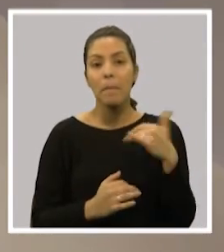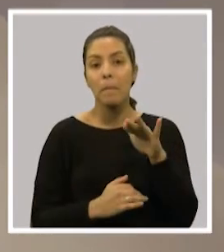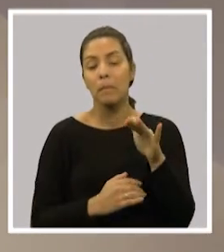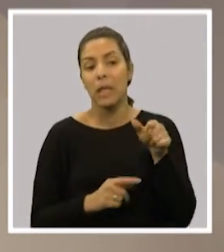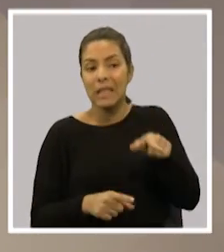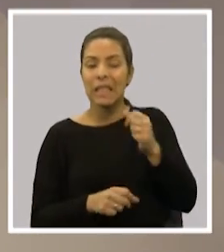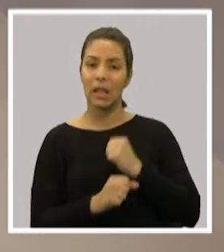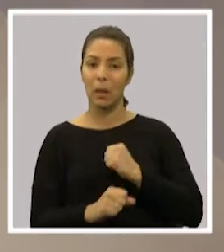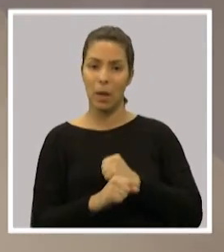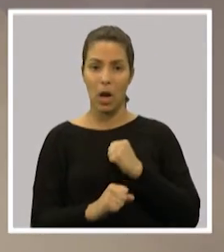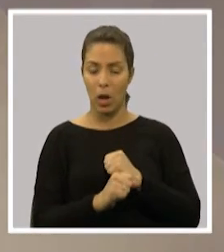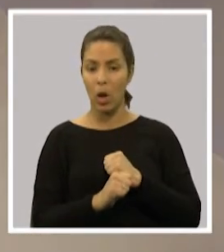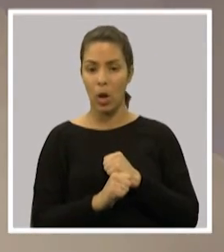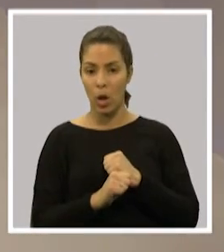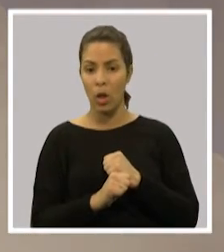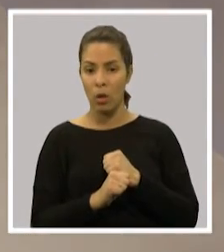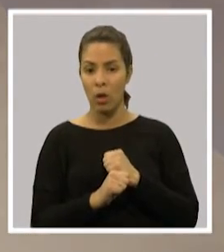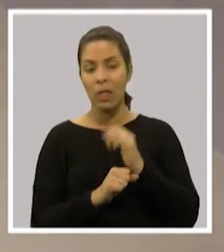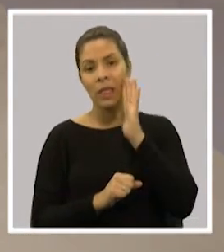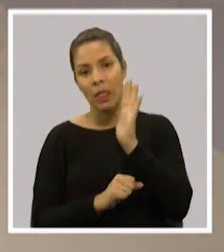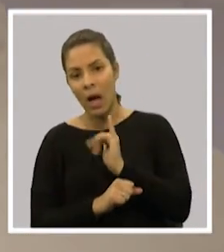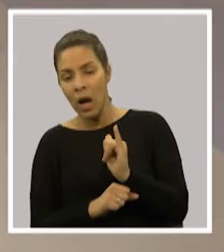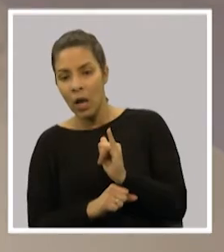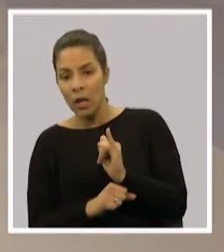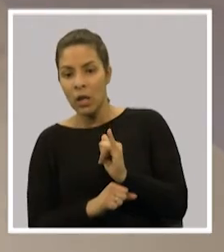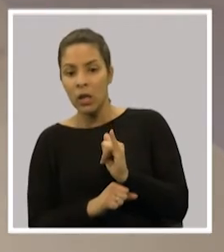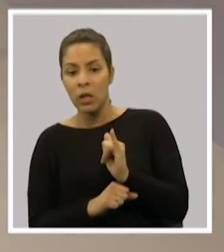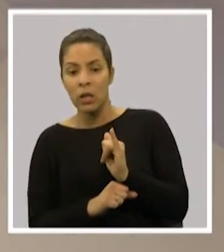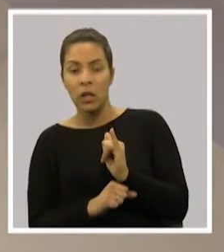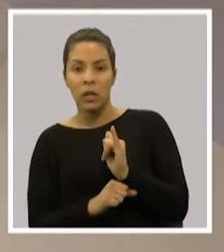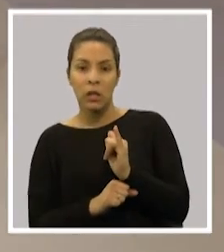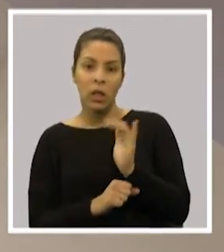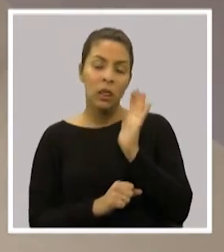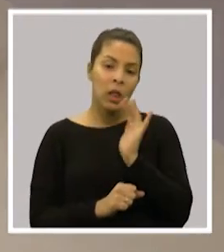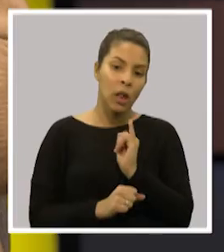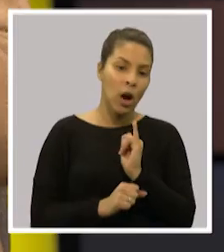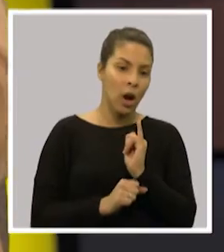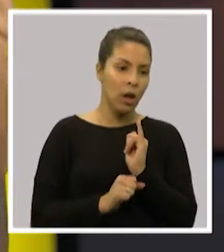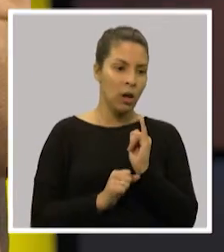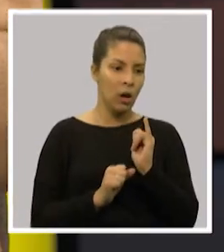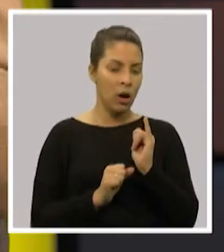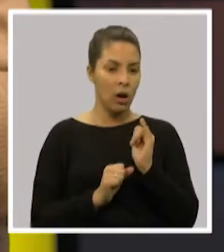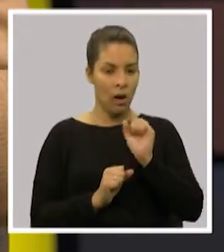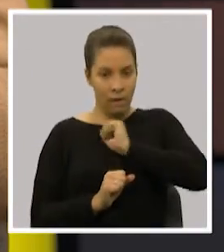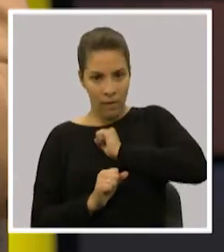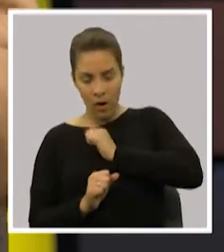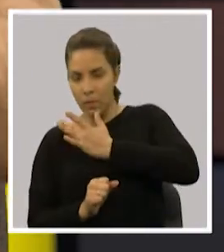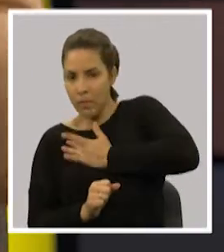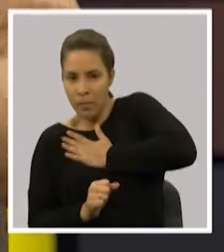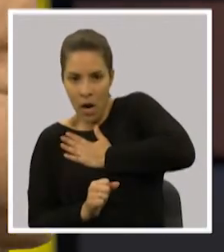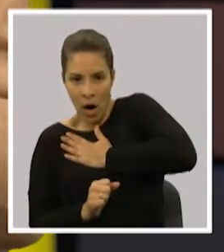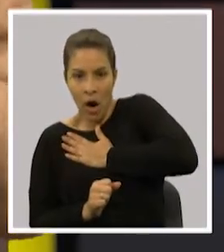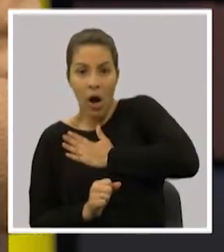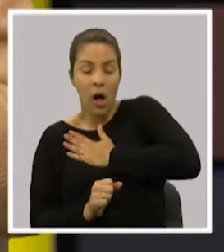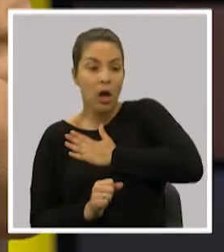mas acho que este trabalho, que é jogar-se tal qual somos, naquilo que gostamos e